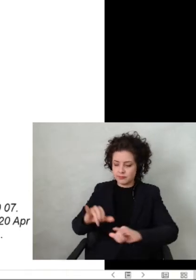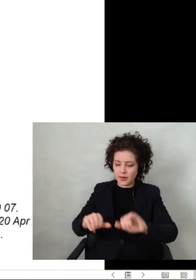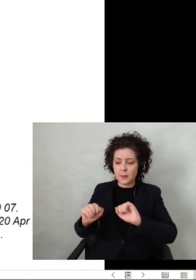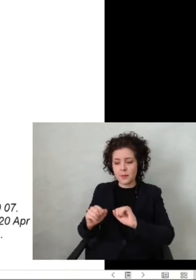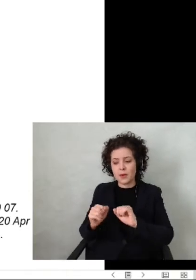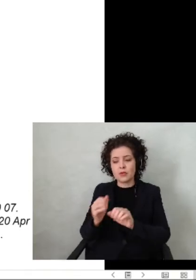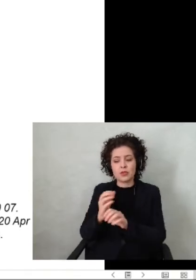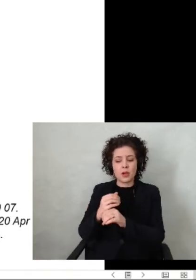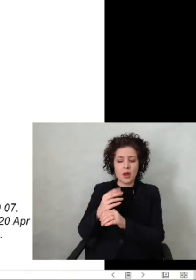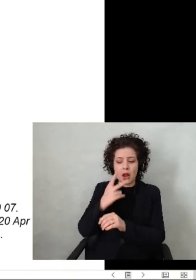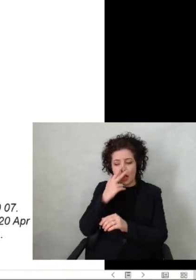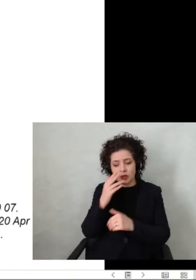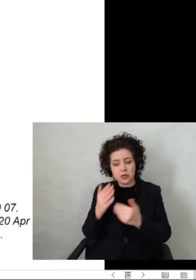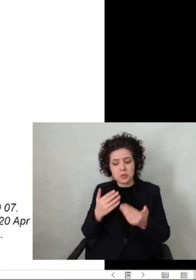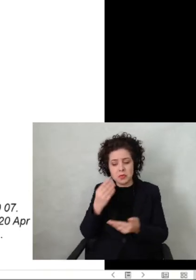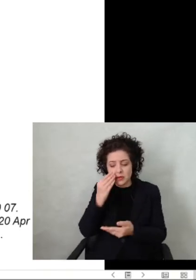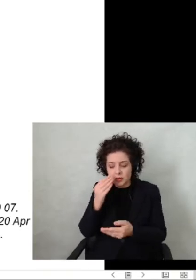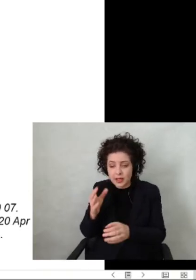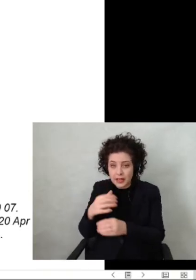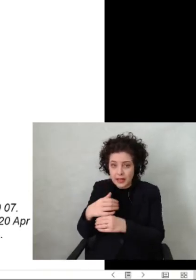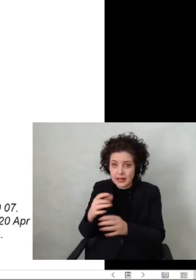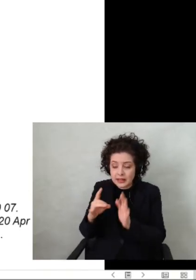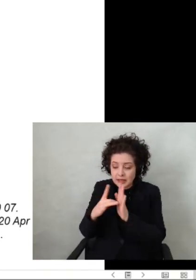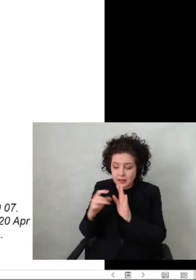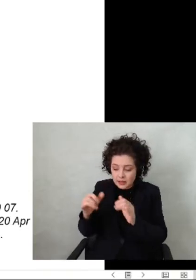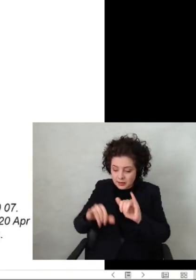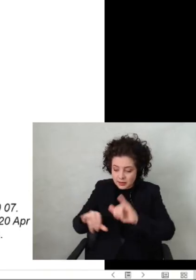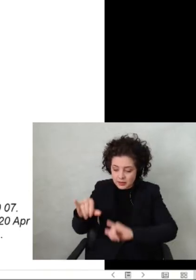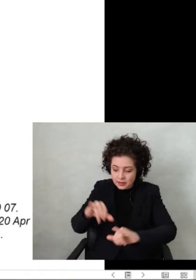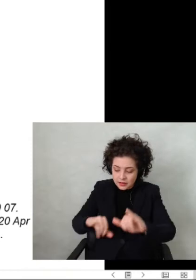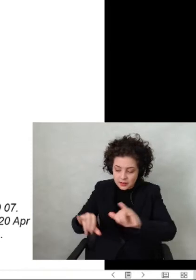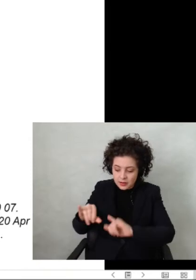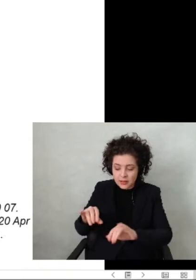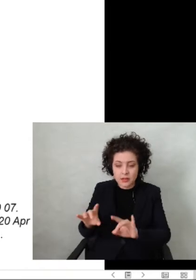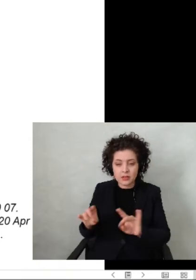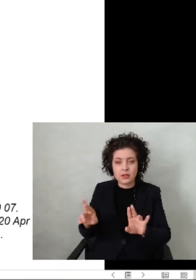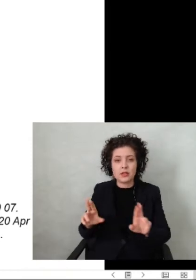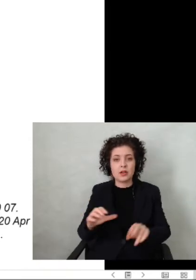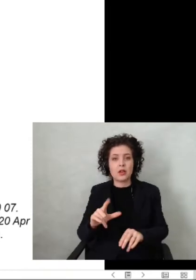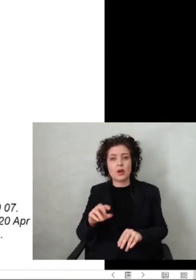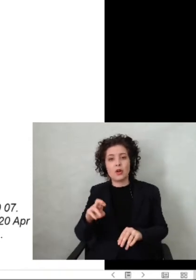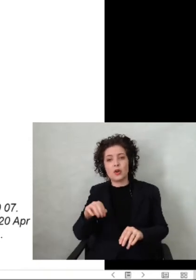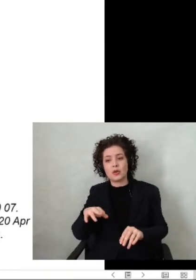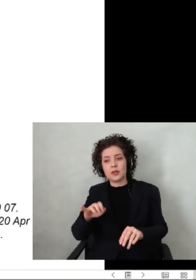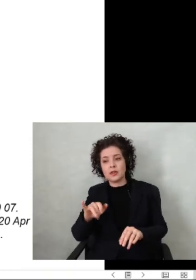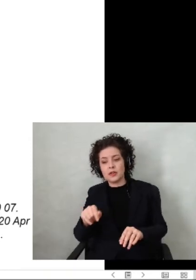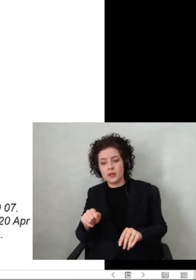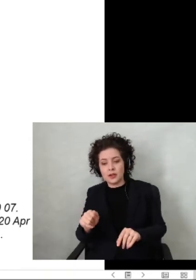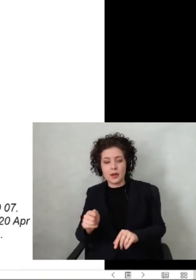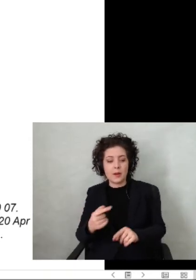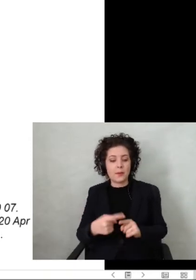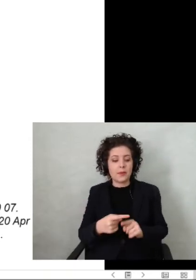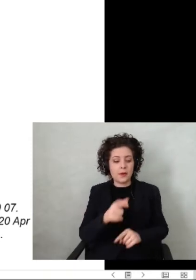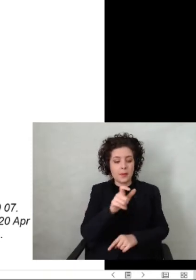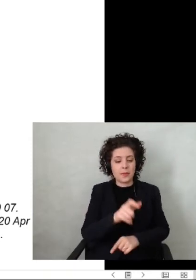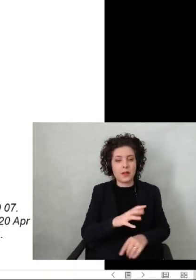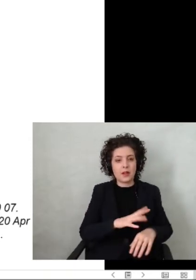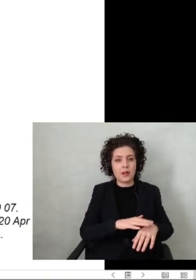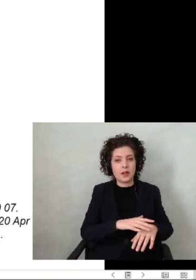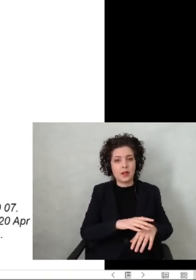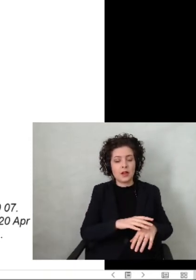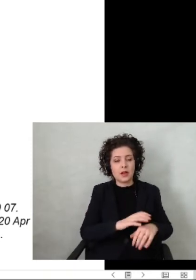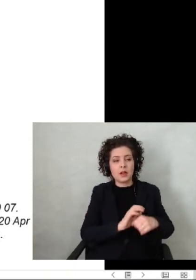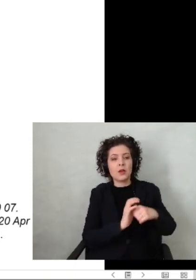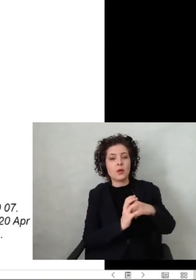que você vai usar. A dose que deveria ser usada para a cloroquina é uma dose mais alta do que o paciente com Covid-19 pode